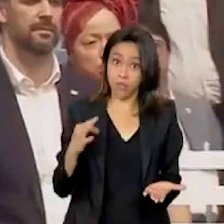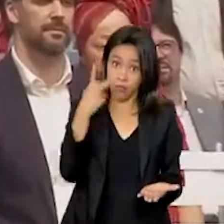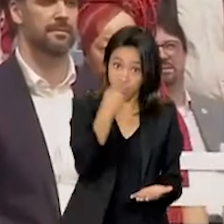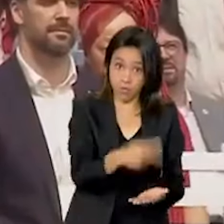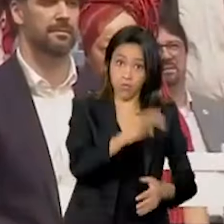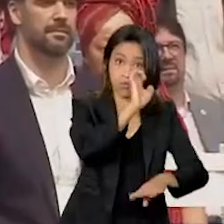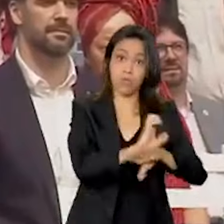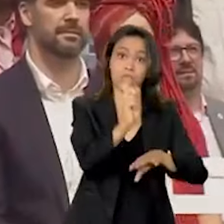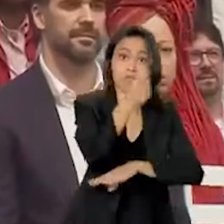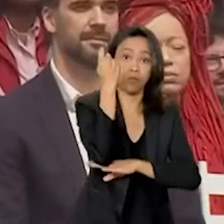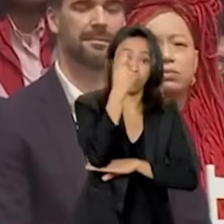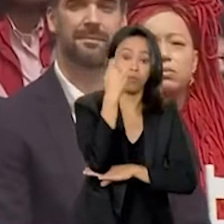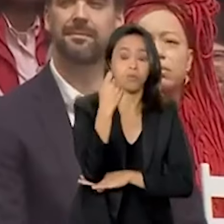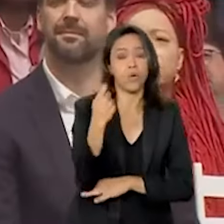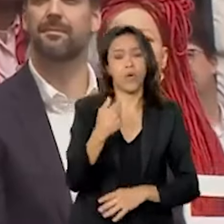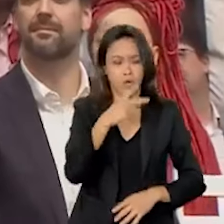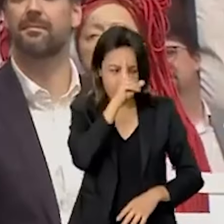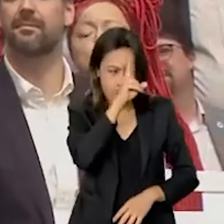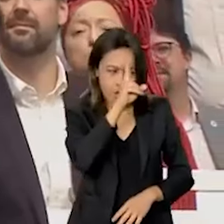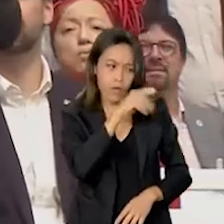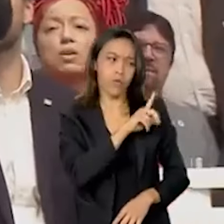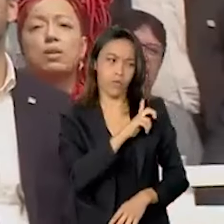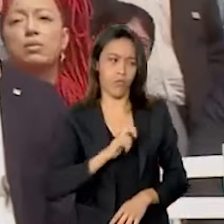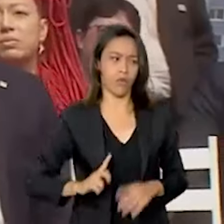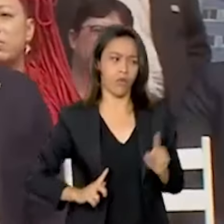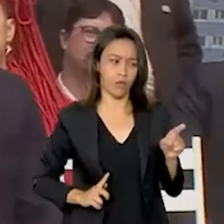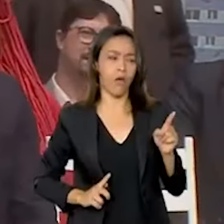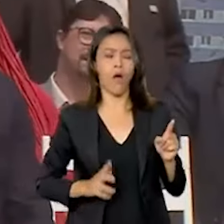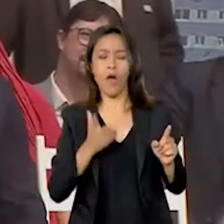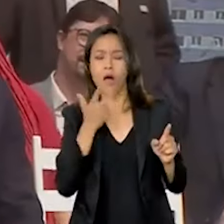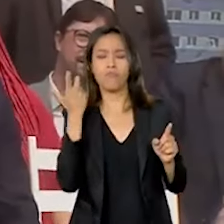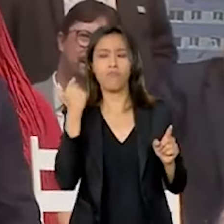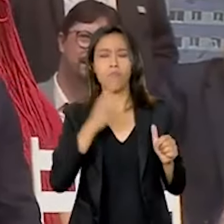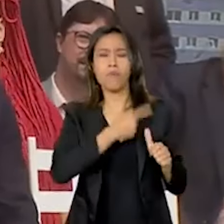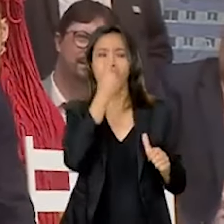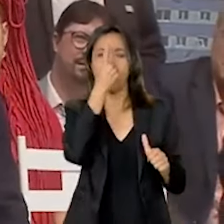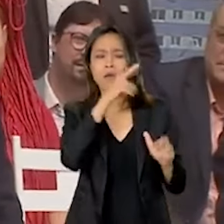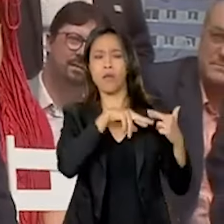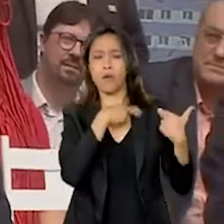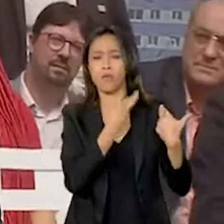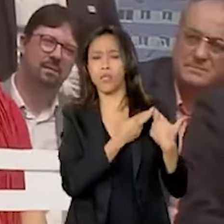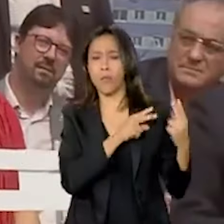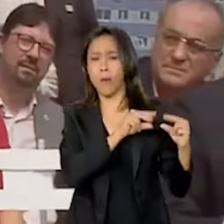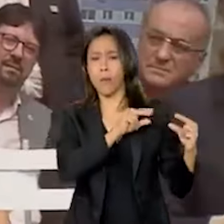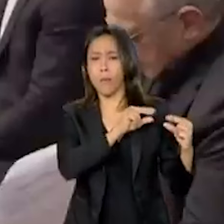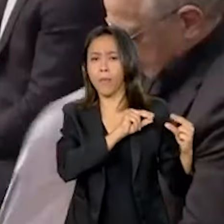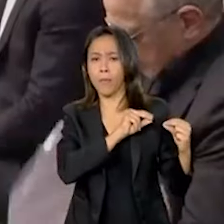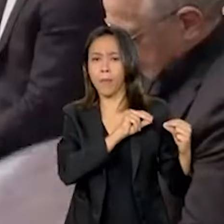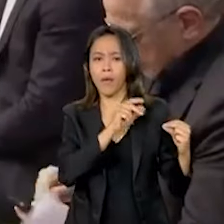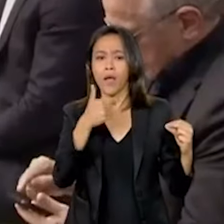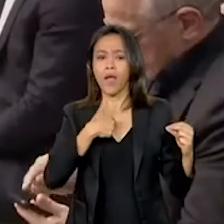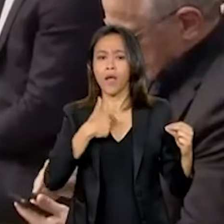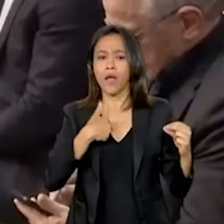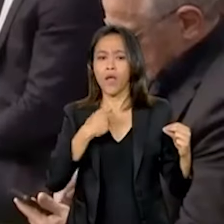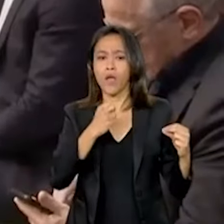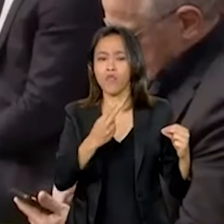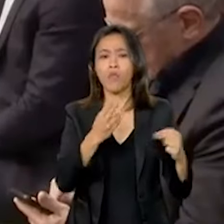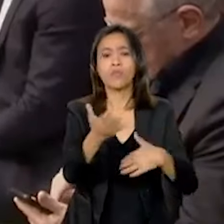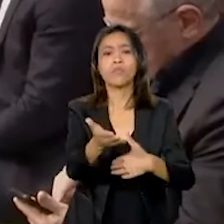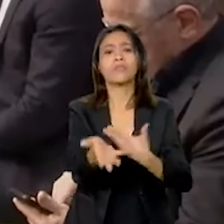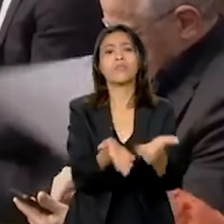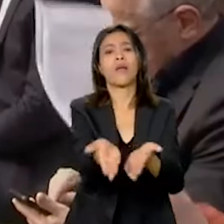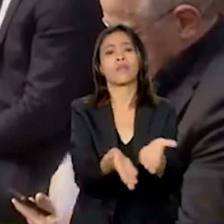Sul. O governador se lembra que eu disse na nossa primeira reunião, eu vou tratar o Rio Grande do Sul com